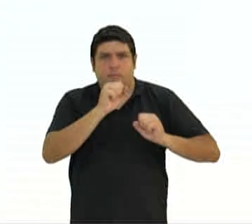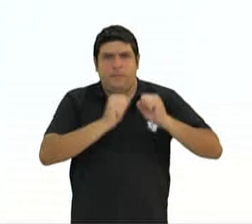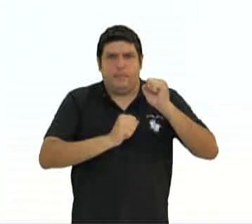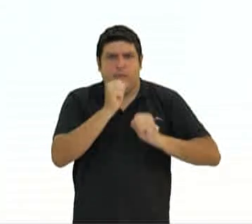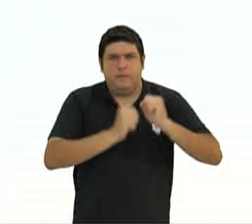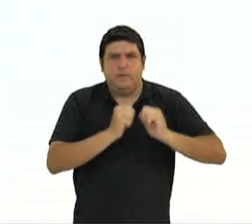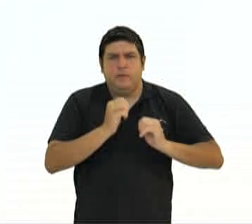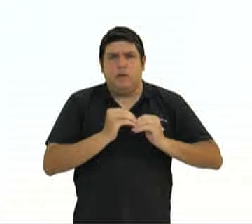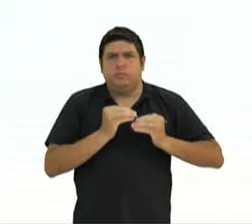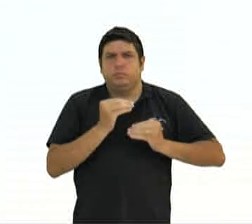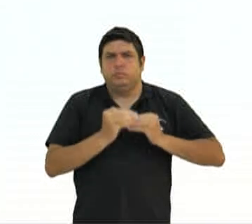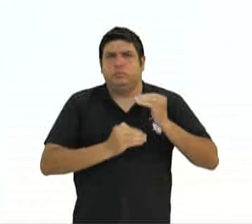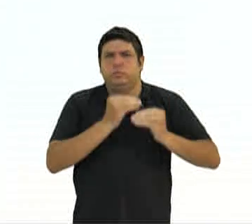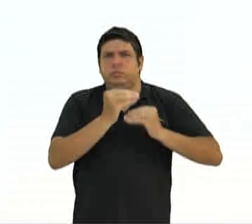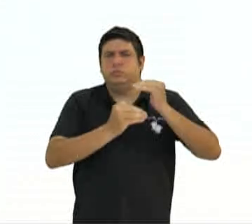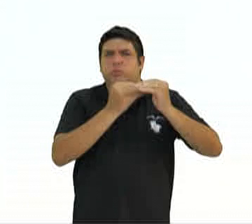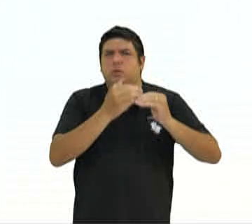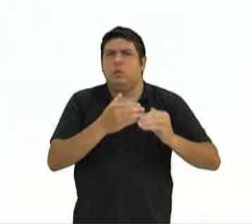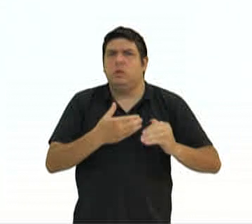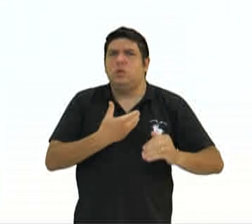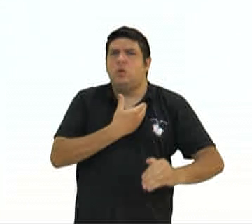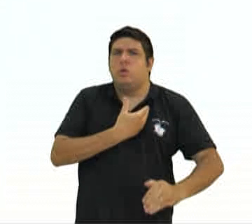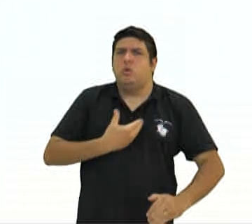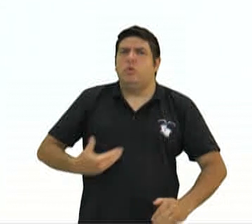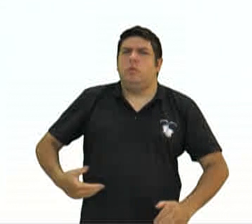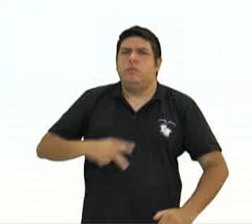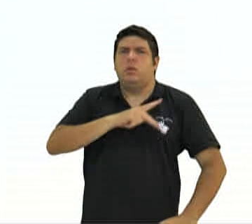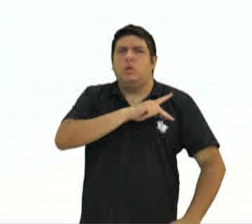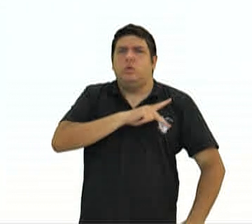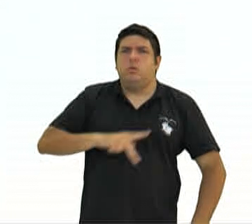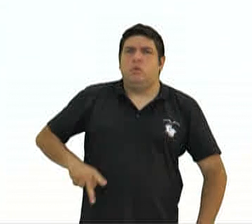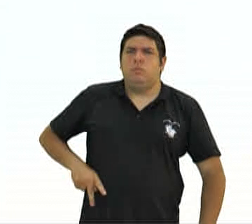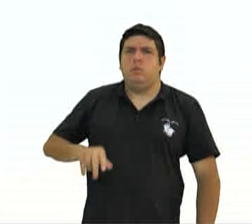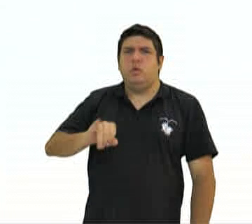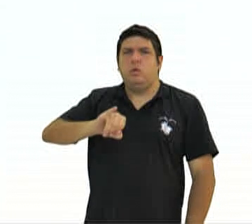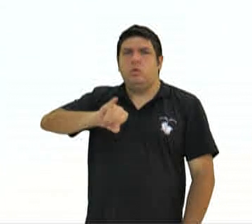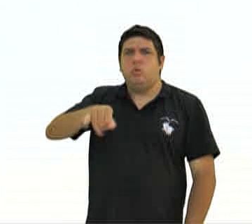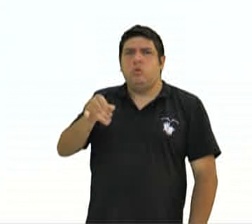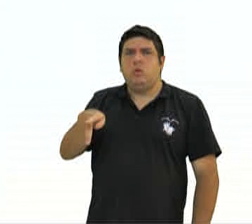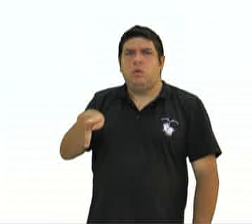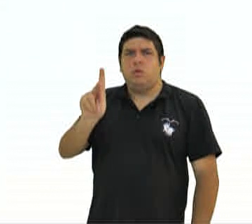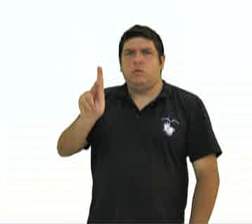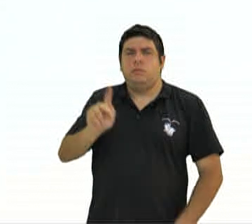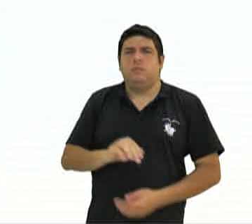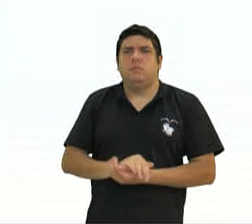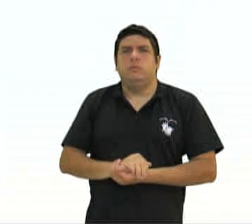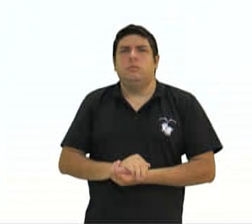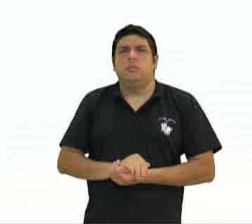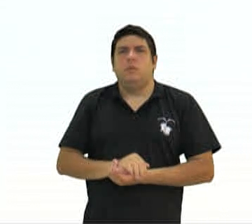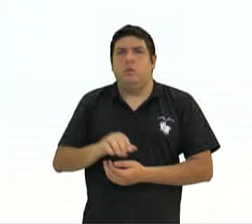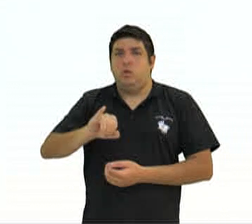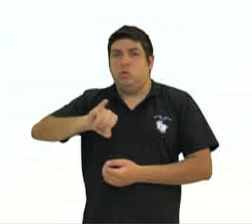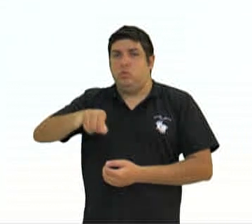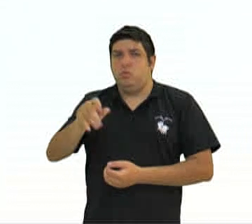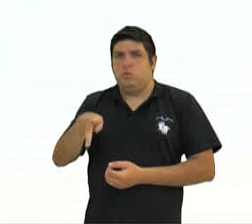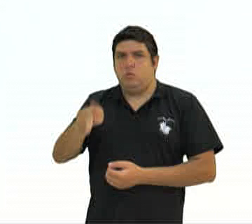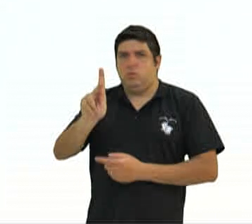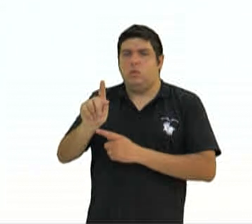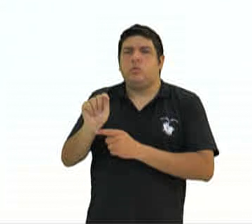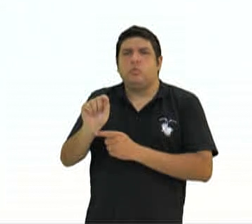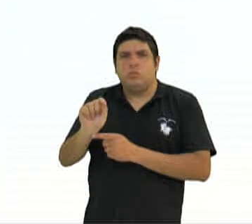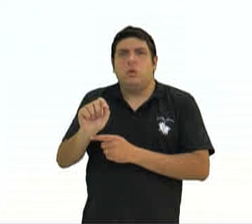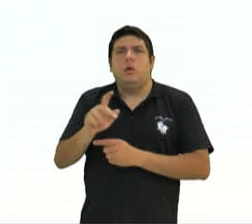foi durante o governo do Juscelino Kubitschek. Então ele desenvolveu ali vários incentivos, porque queria que o Brasil